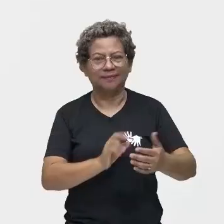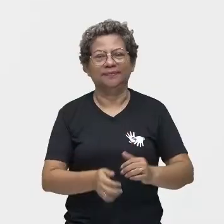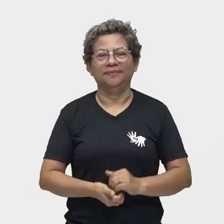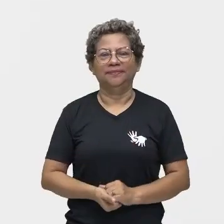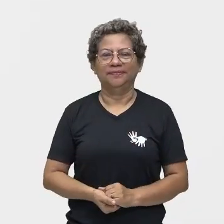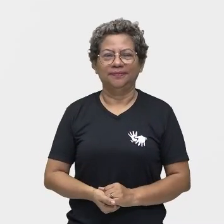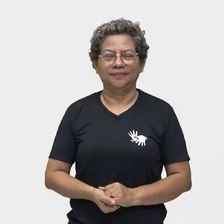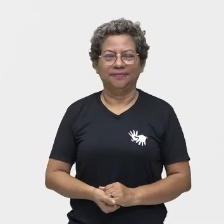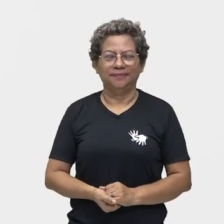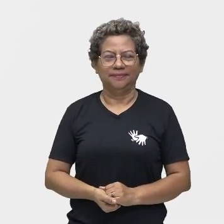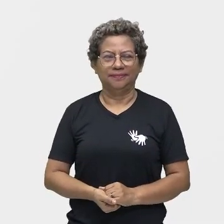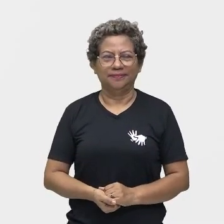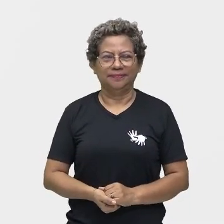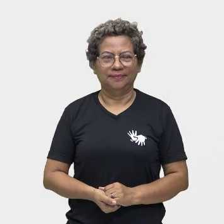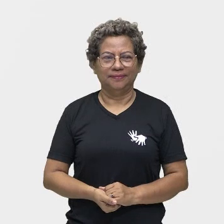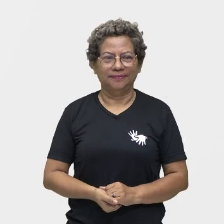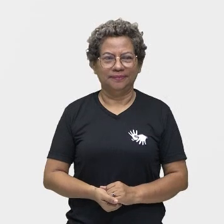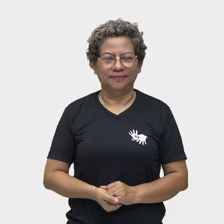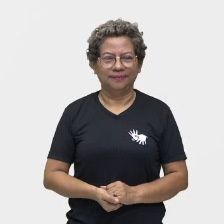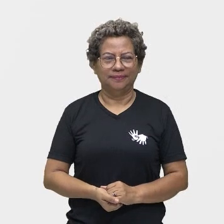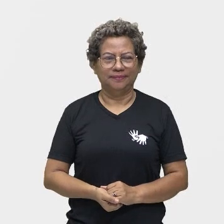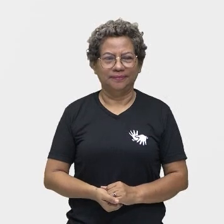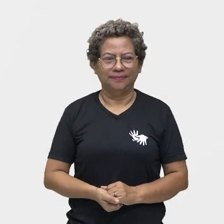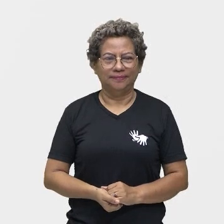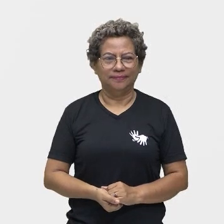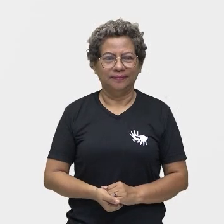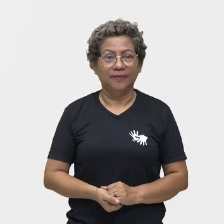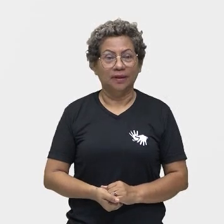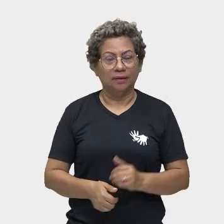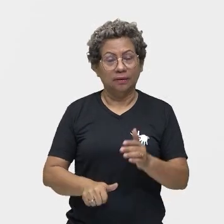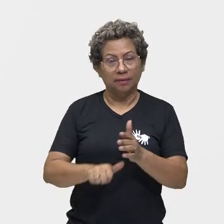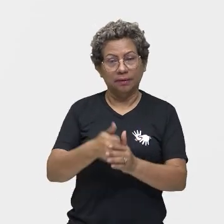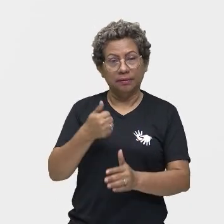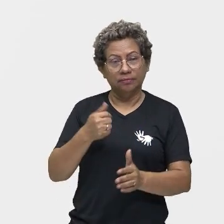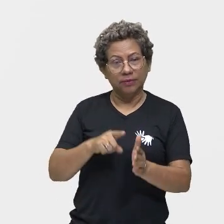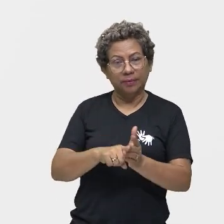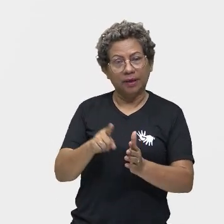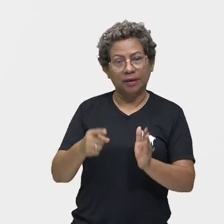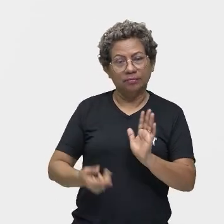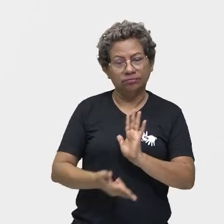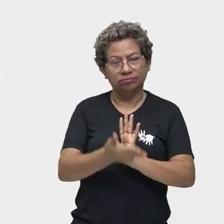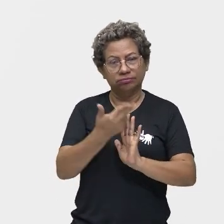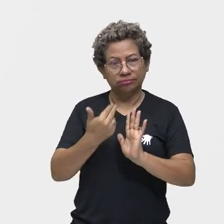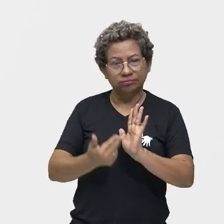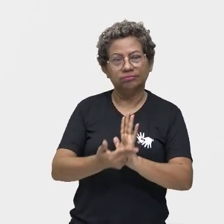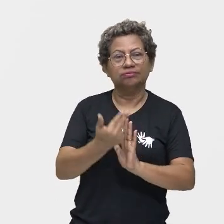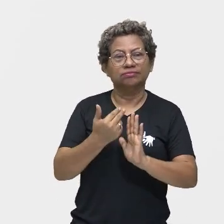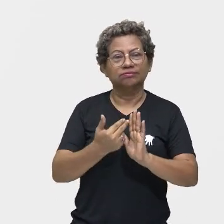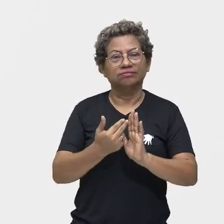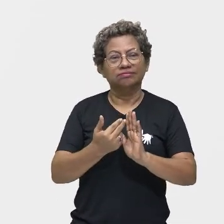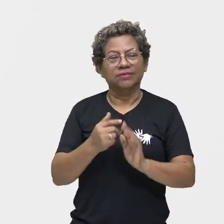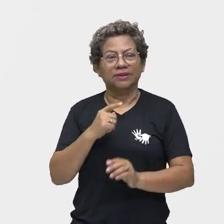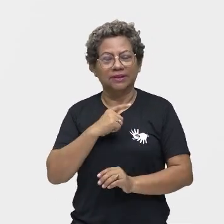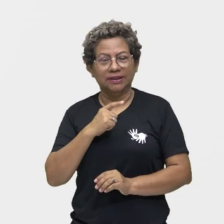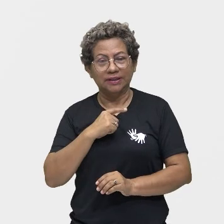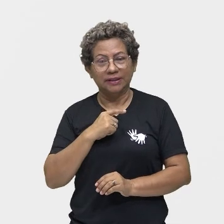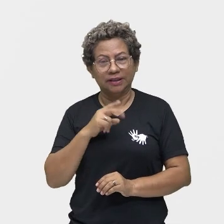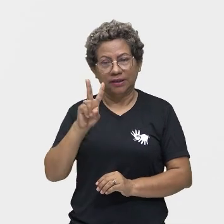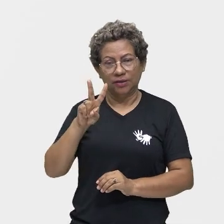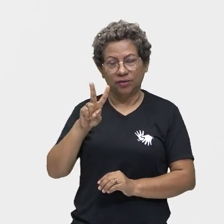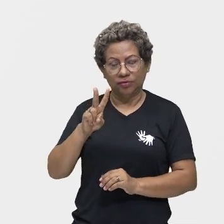favor. Então, a questão diz o seguinte: esta figura sugere dois barcos A e B distantes 16 metros um do